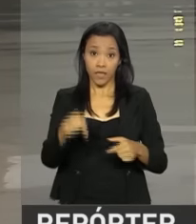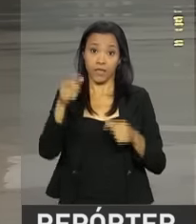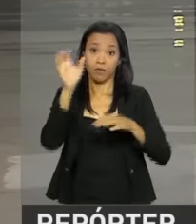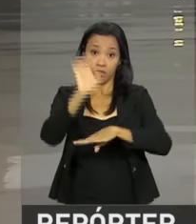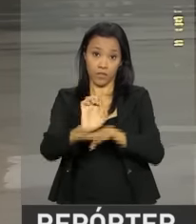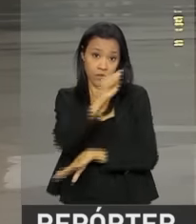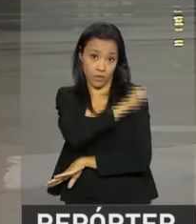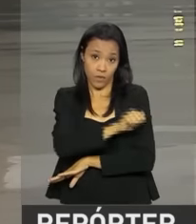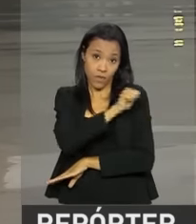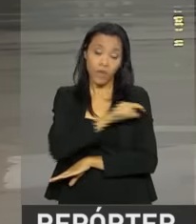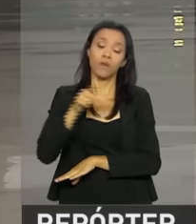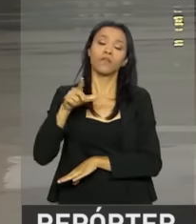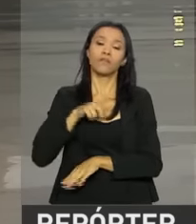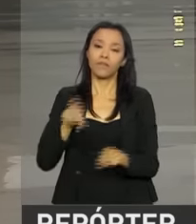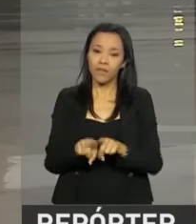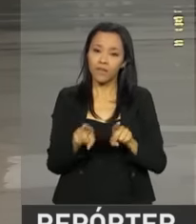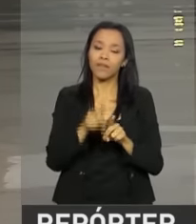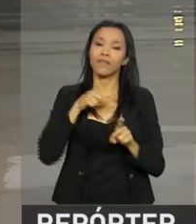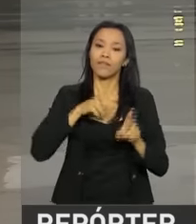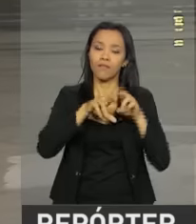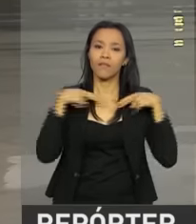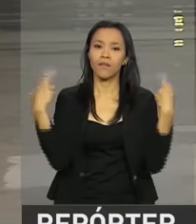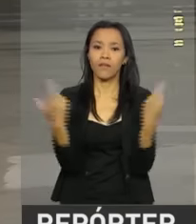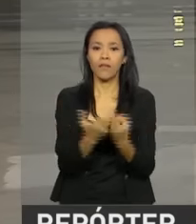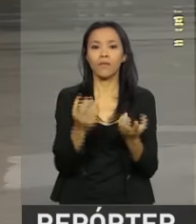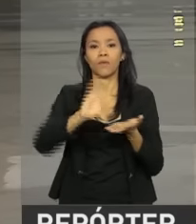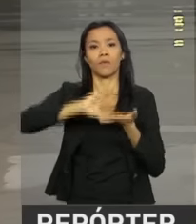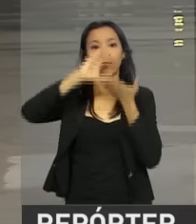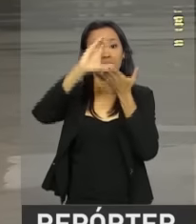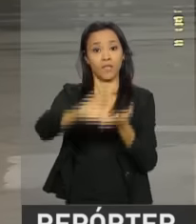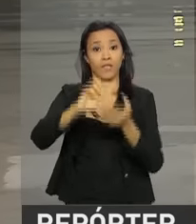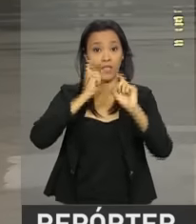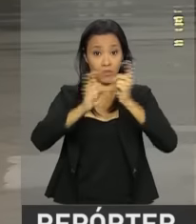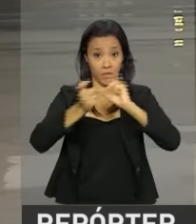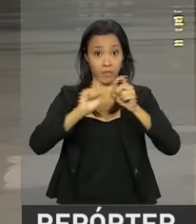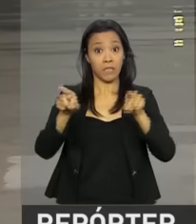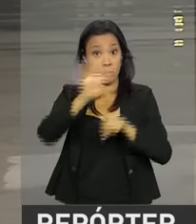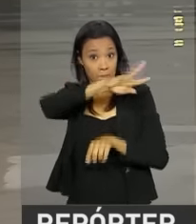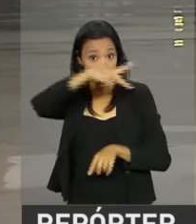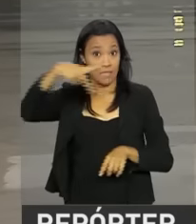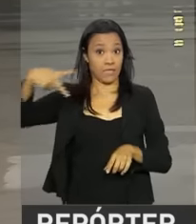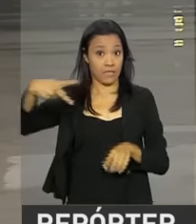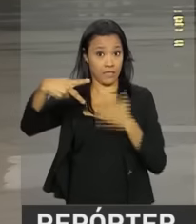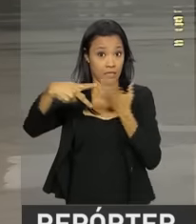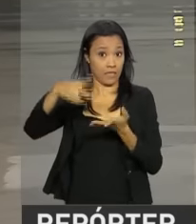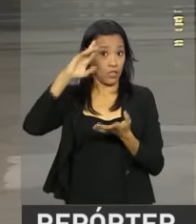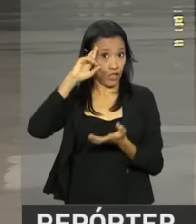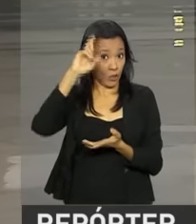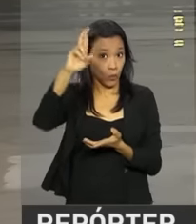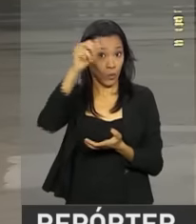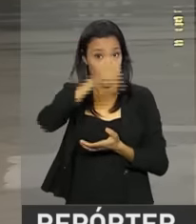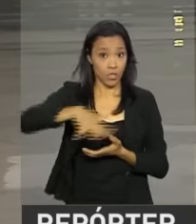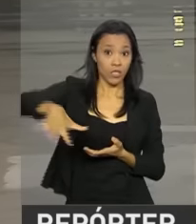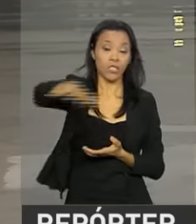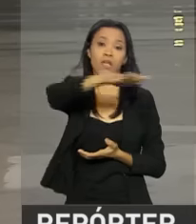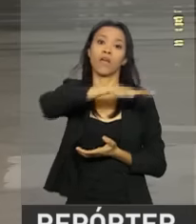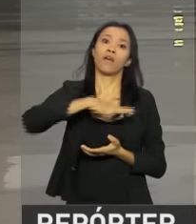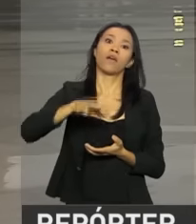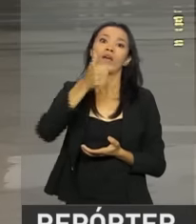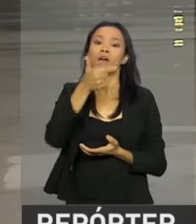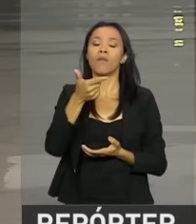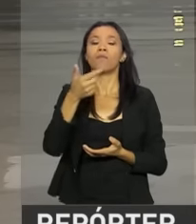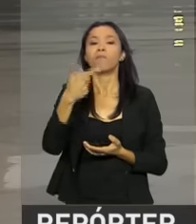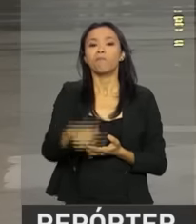se reúne com o presidente do Conselho de Administração e diretor-presidente da Total SA e com o diretor-geral da Total EIP